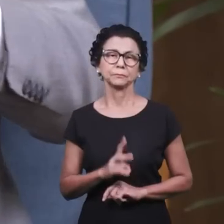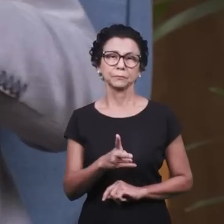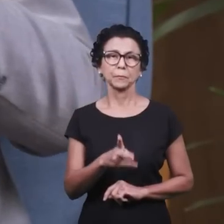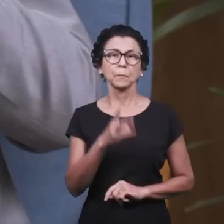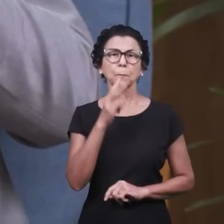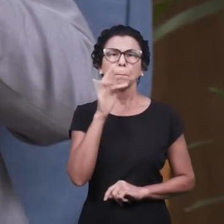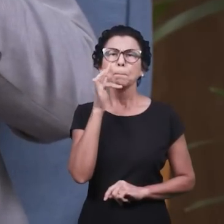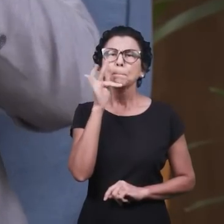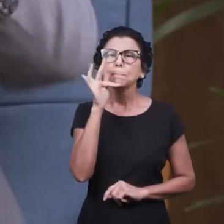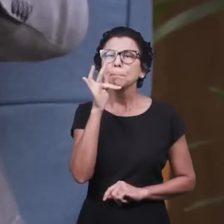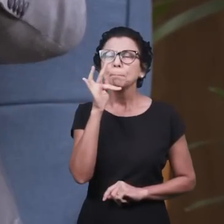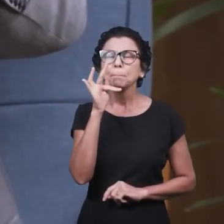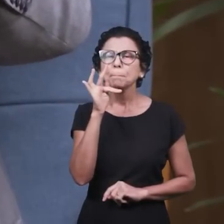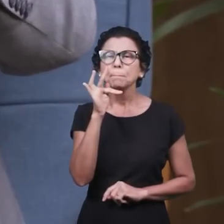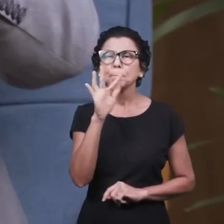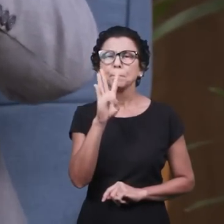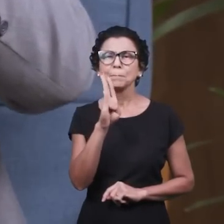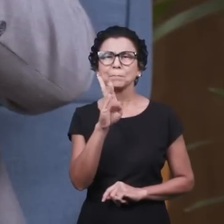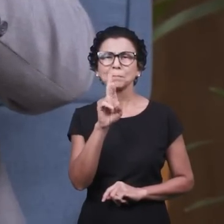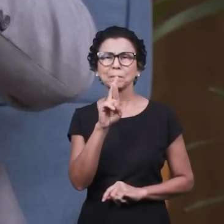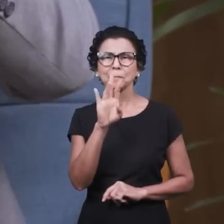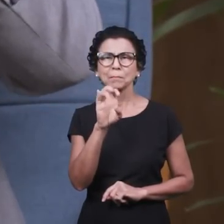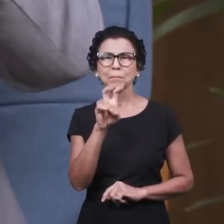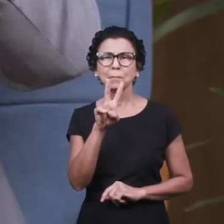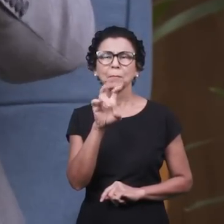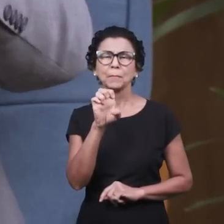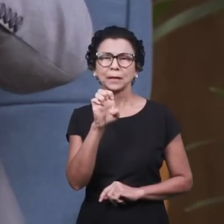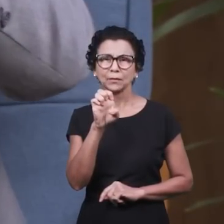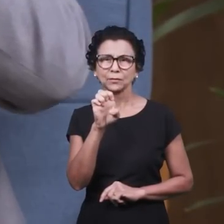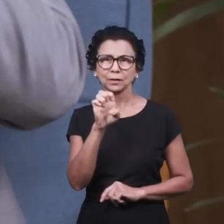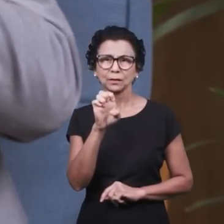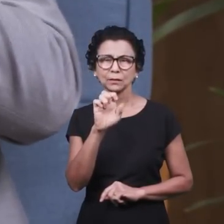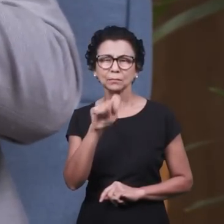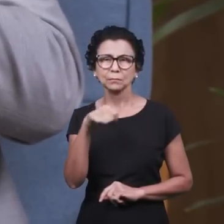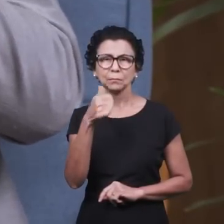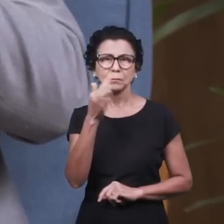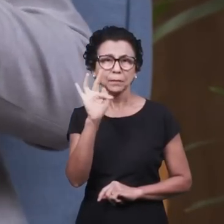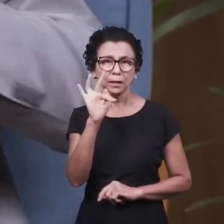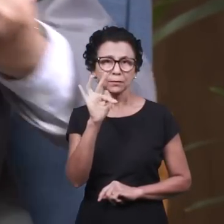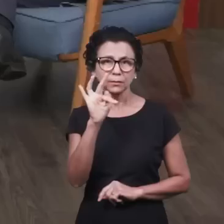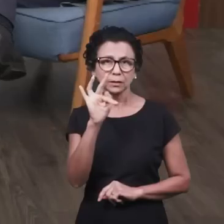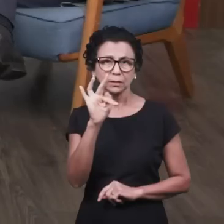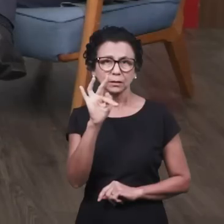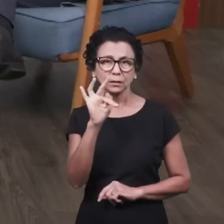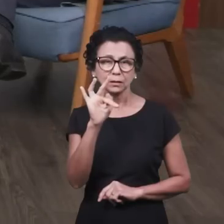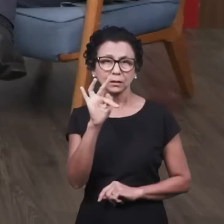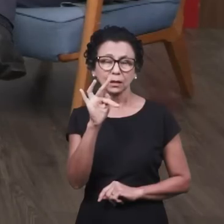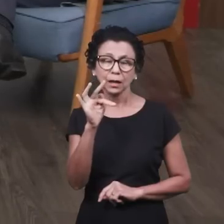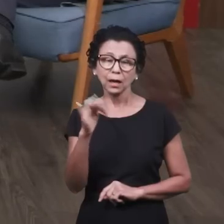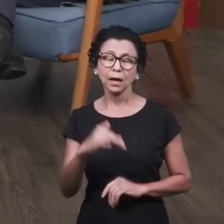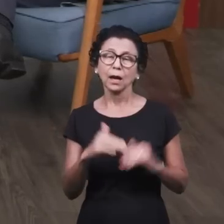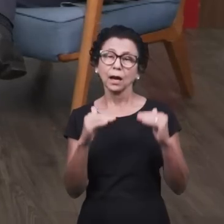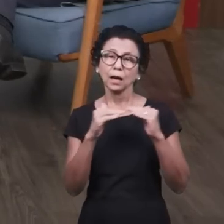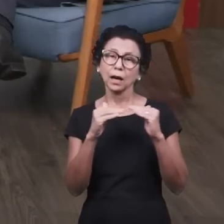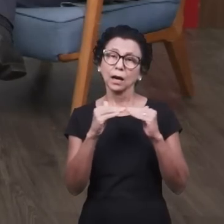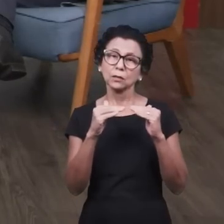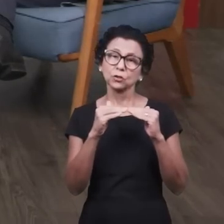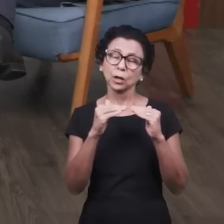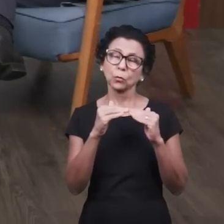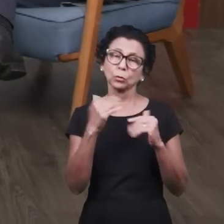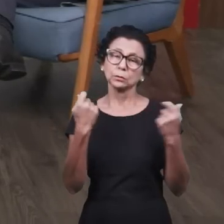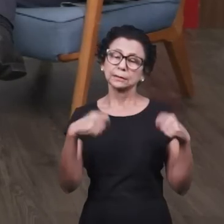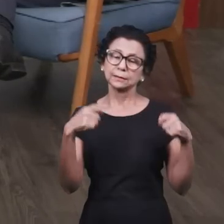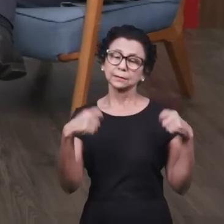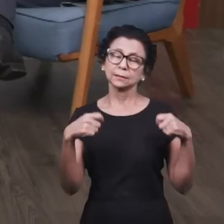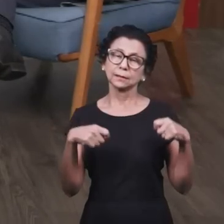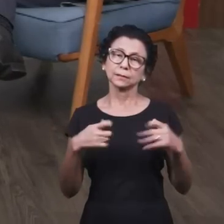breve, é para você, é a sua necessidade. É isso mesmo? É isso mesmo. E tem um